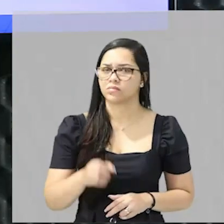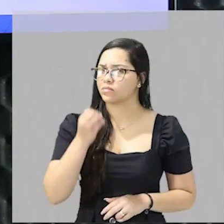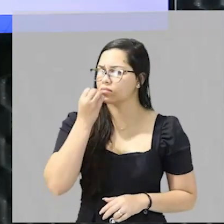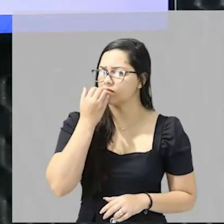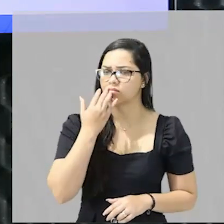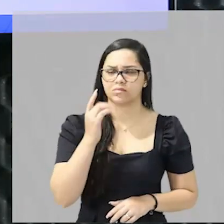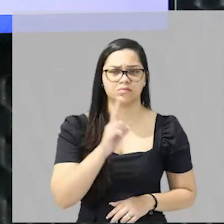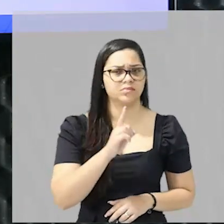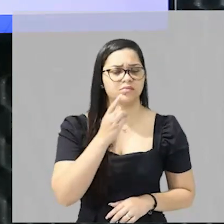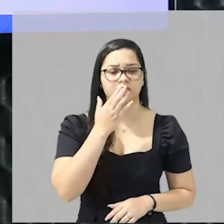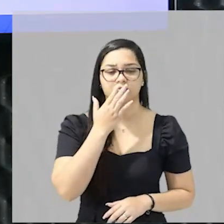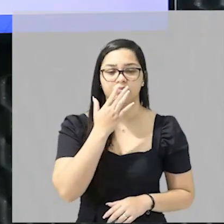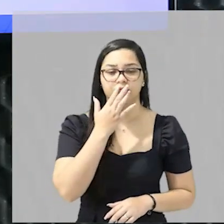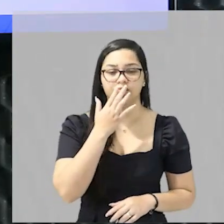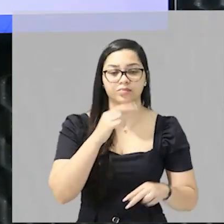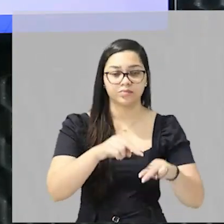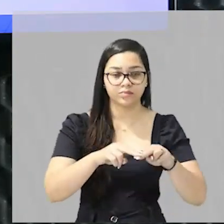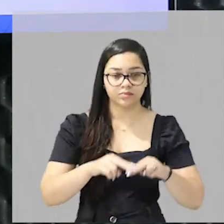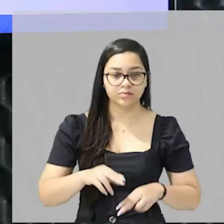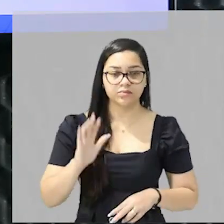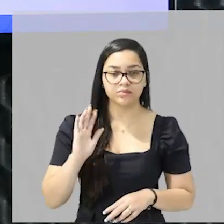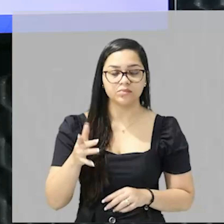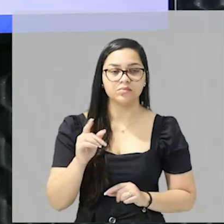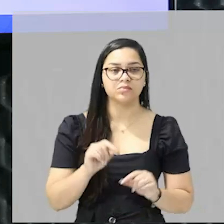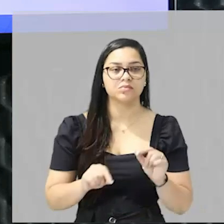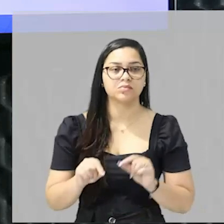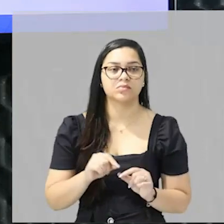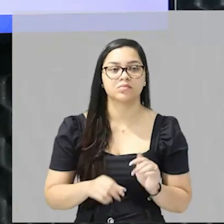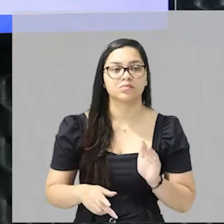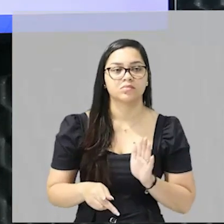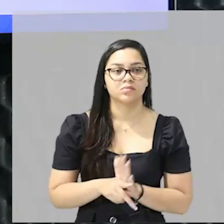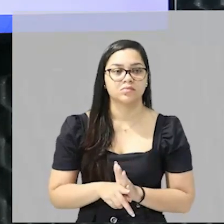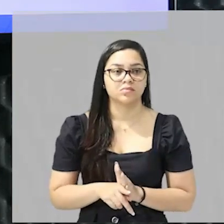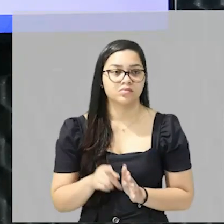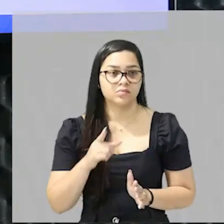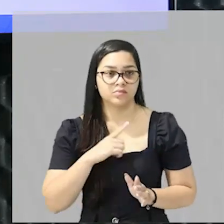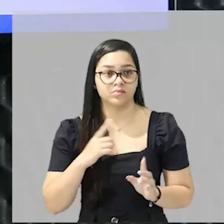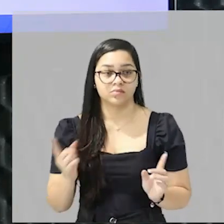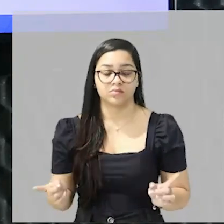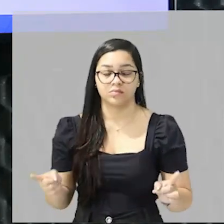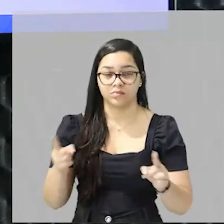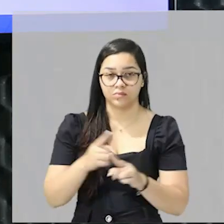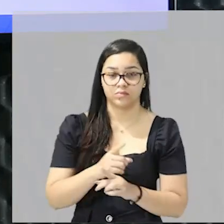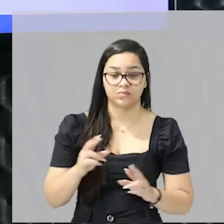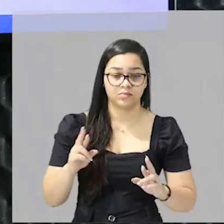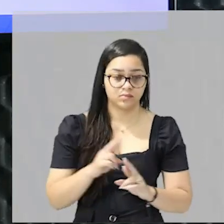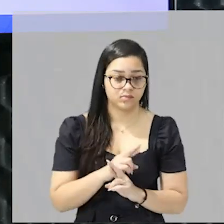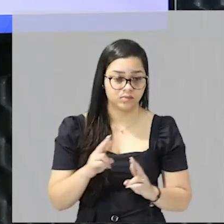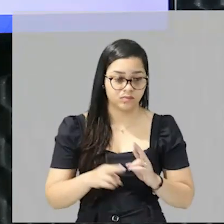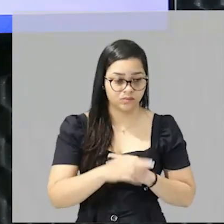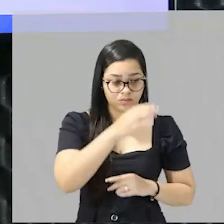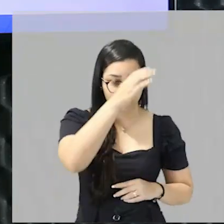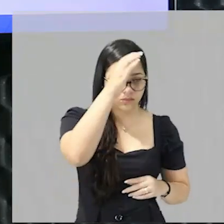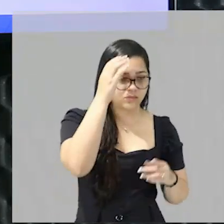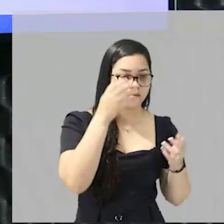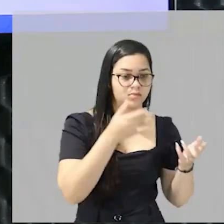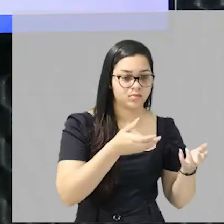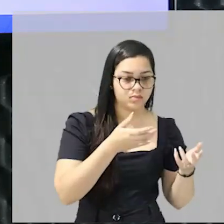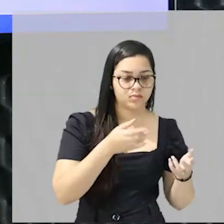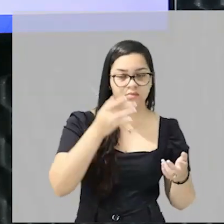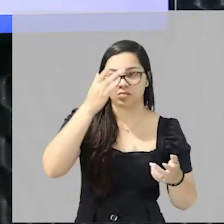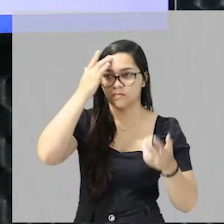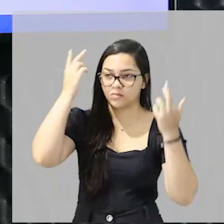boa. Então, por aí você já vê um posicionamento de contradição entre o que a cliente quer e o que a